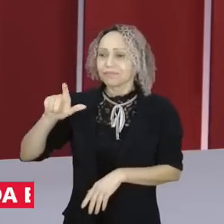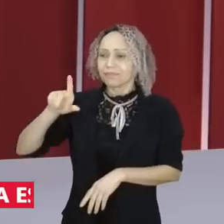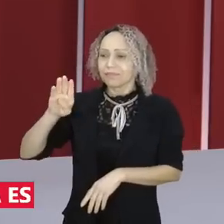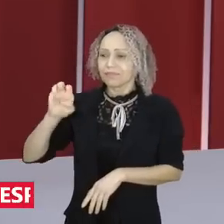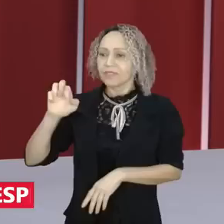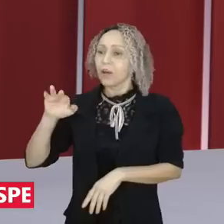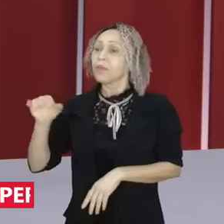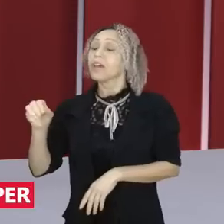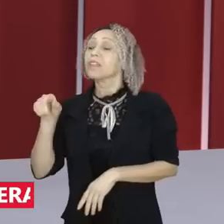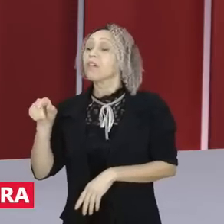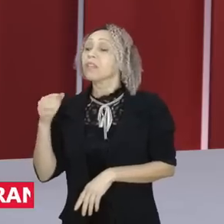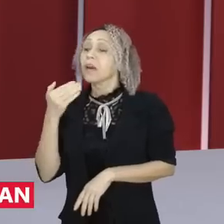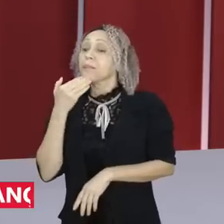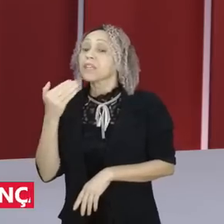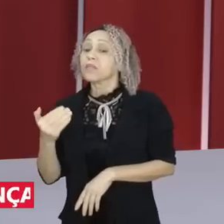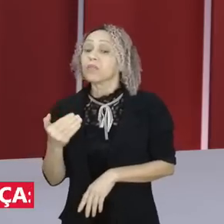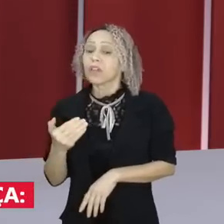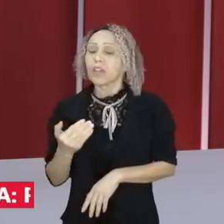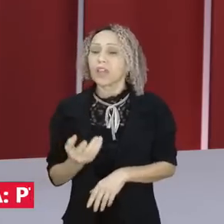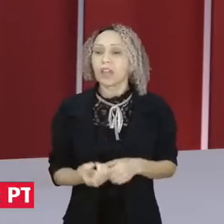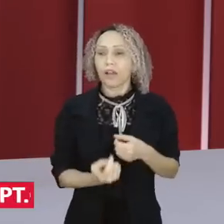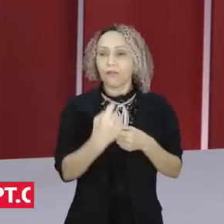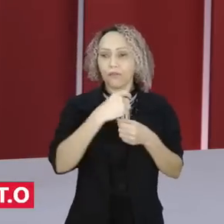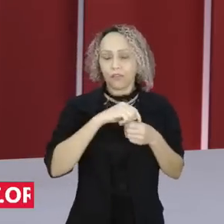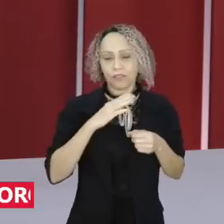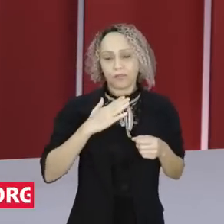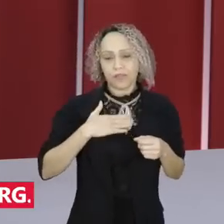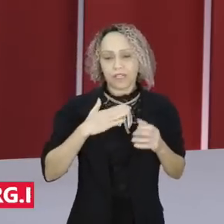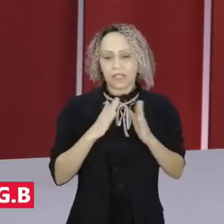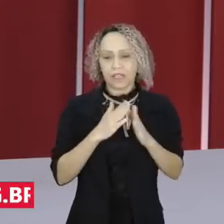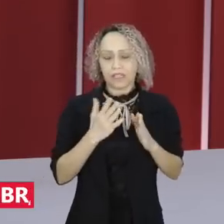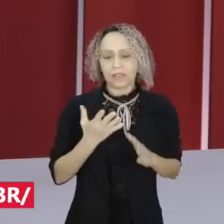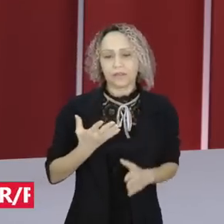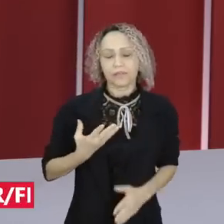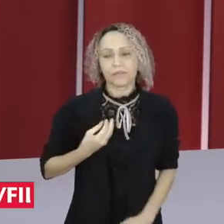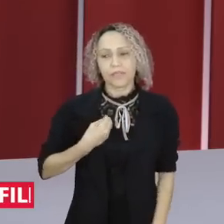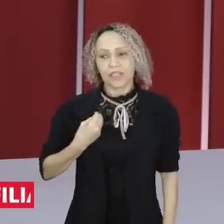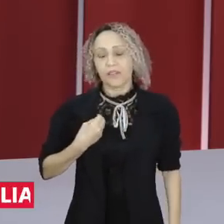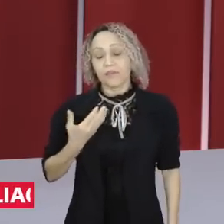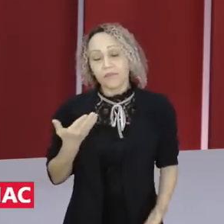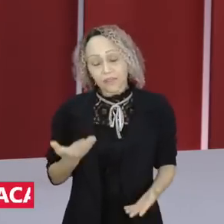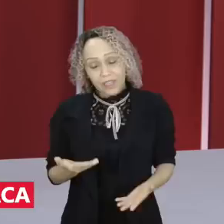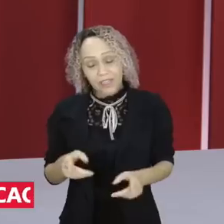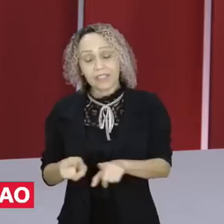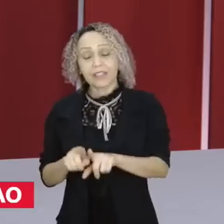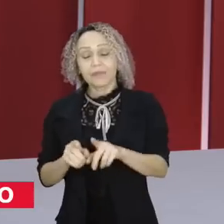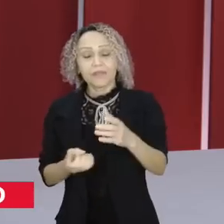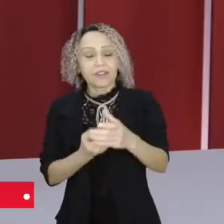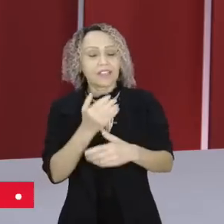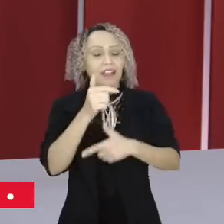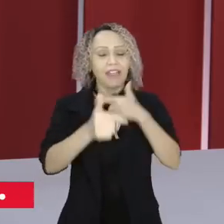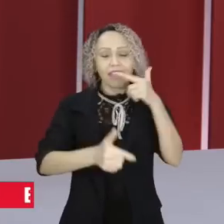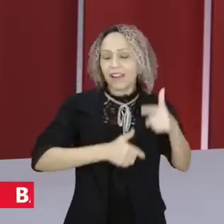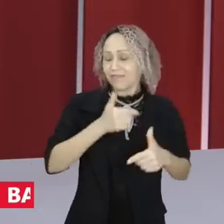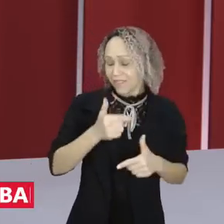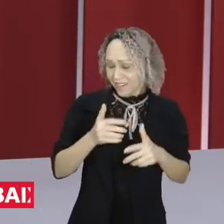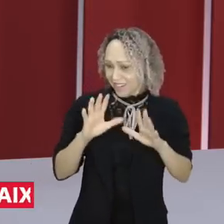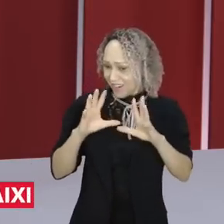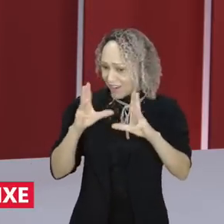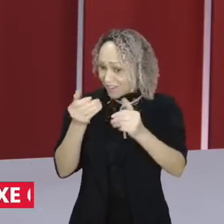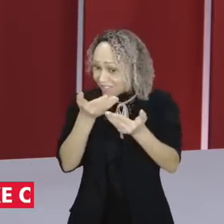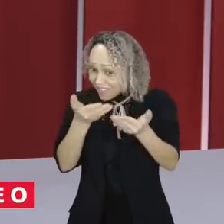do Minha Casa Minha Vida, para morar com segurança e gerar empregos diretos. Tudo isso a gente vai ter de volta com o Brasil